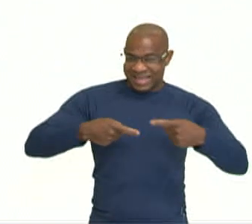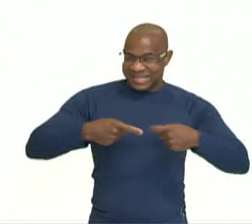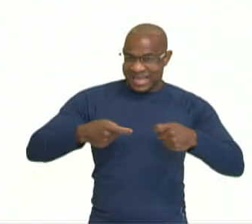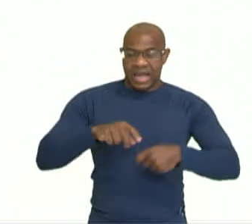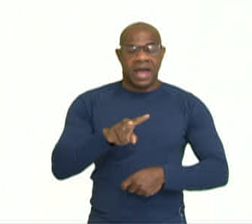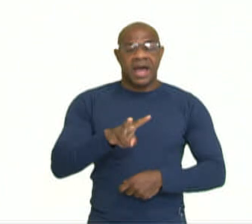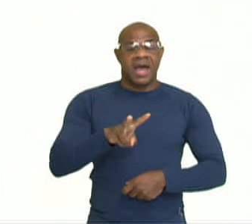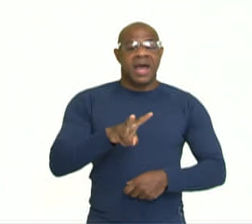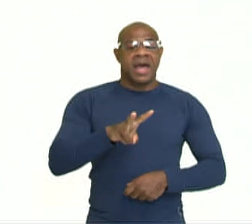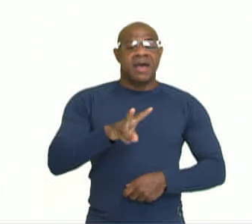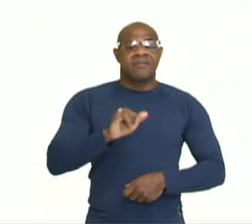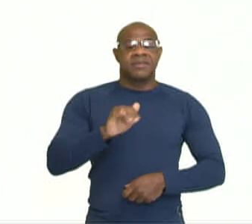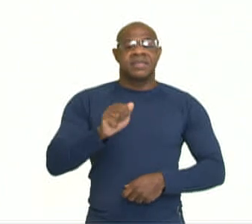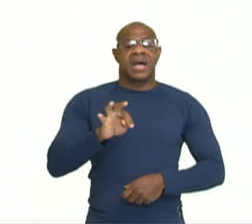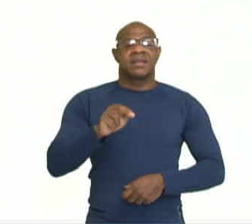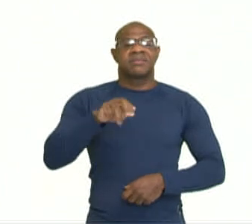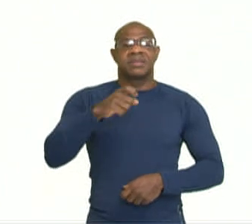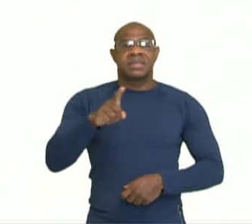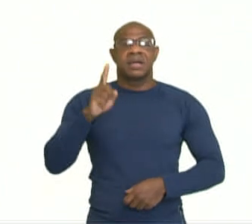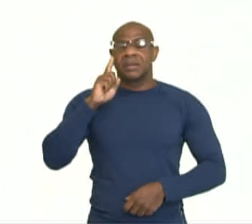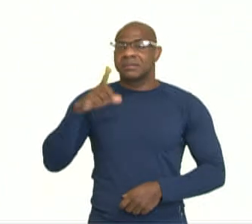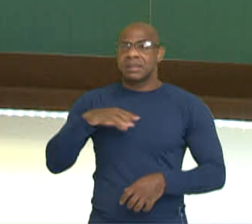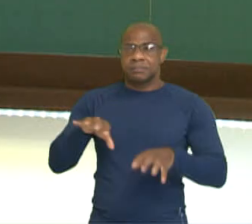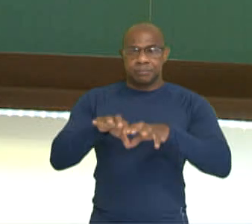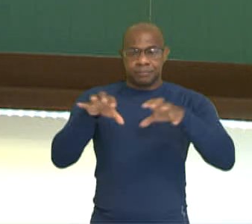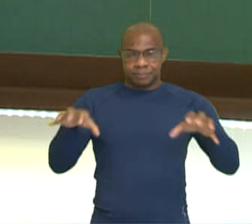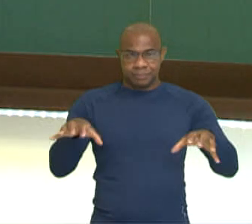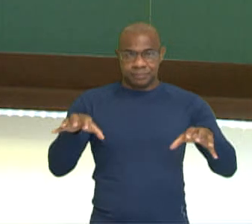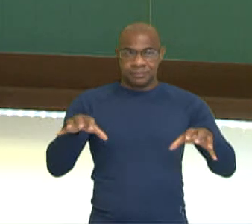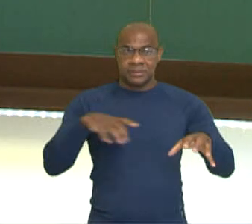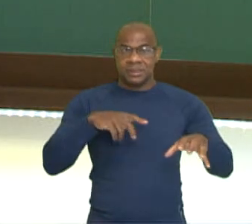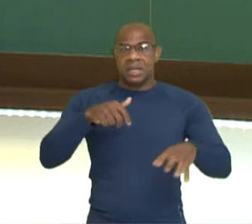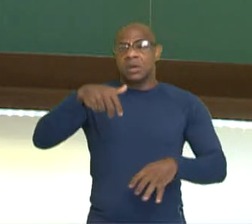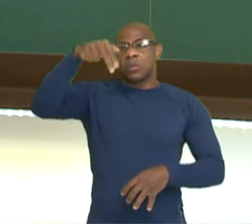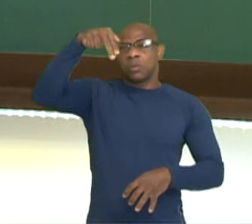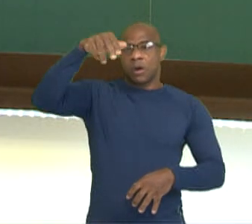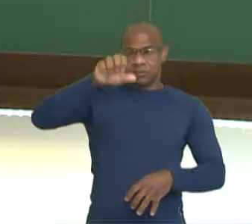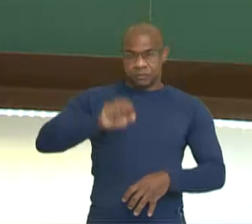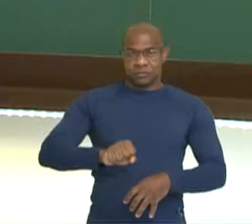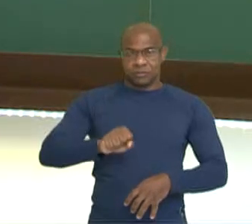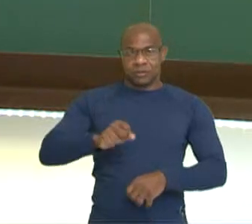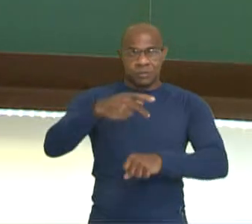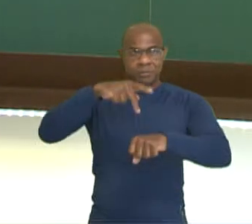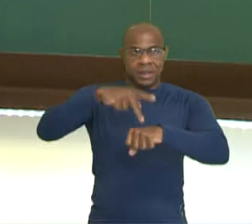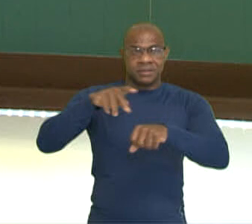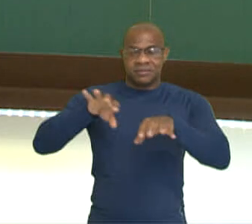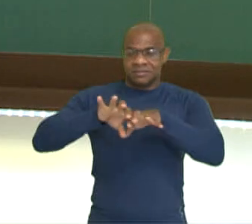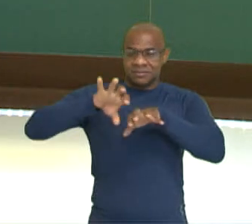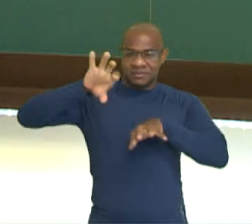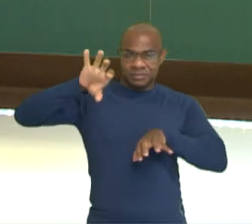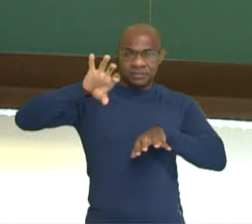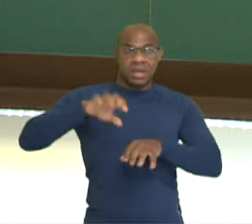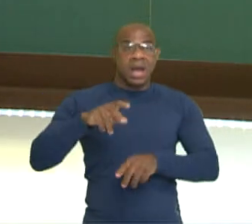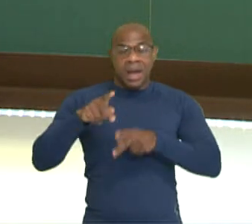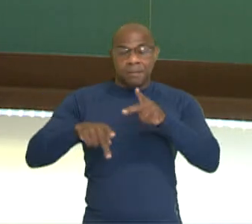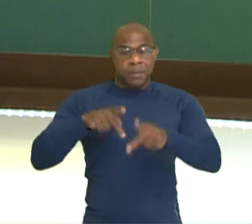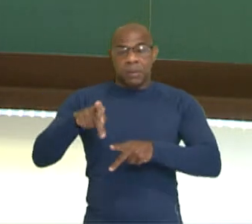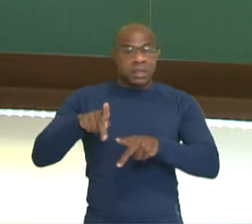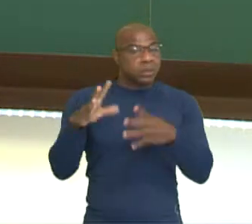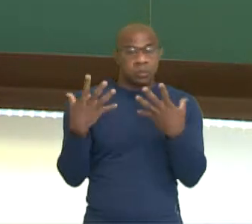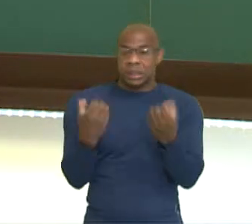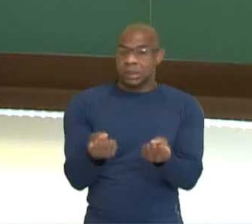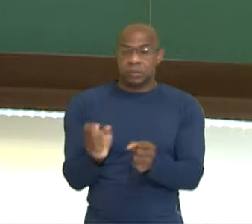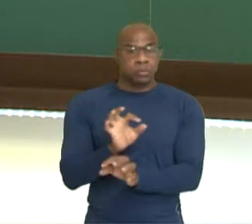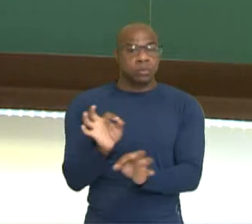onde você tem dividido o seu território em Vietnã do Norte e Vietnã do Sul. A população não aceitou essa divisão e